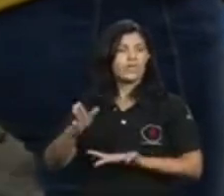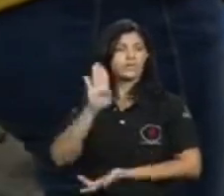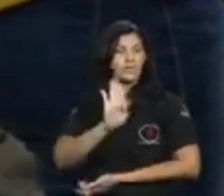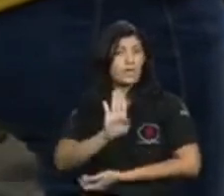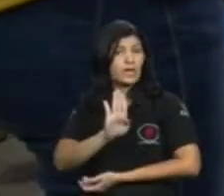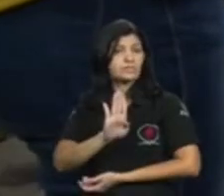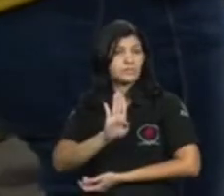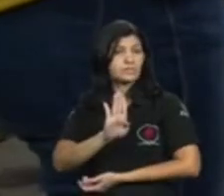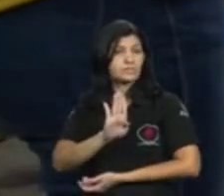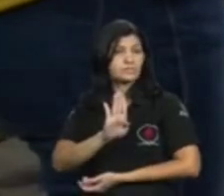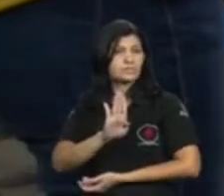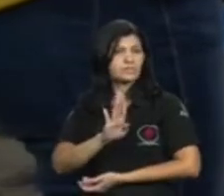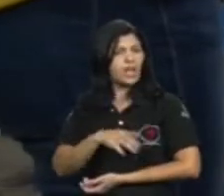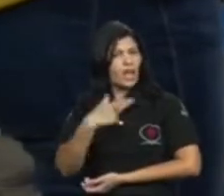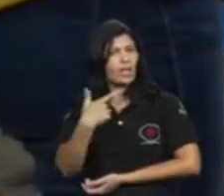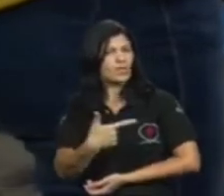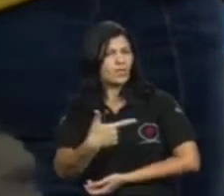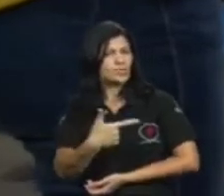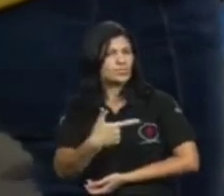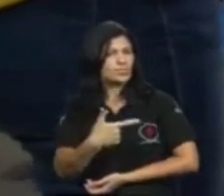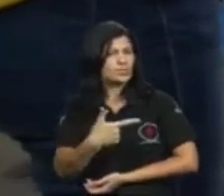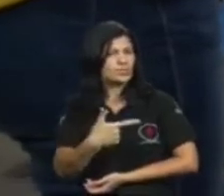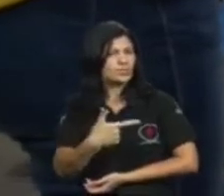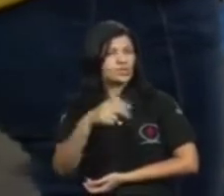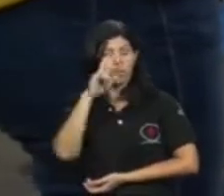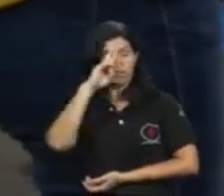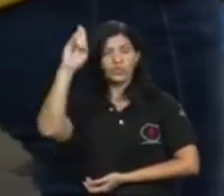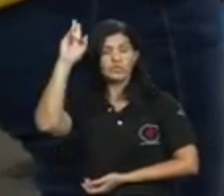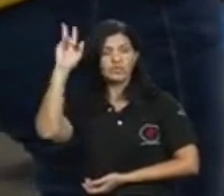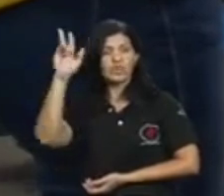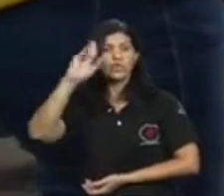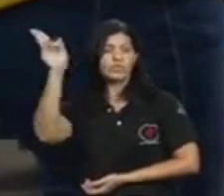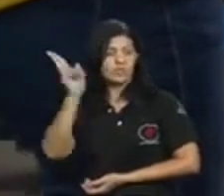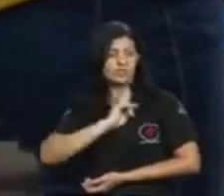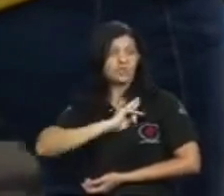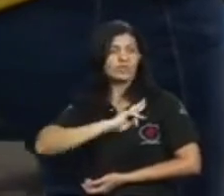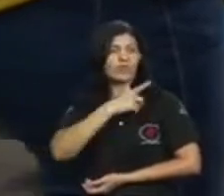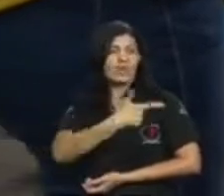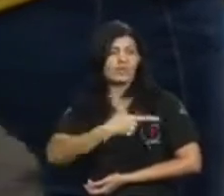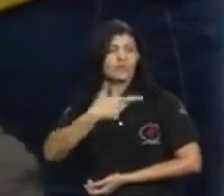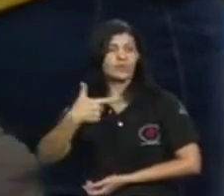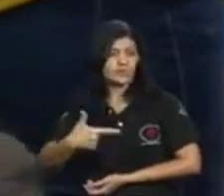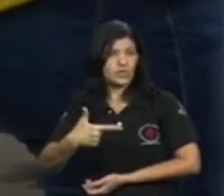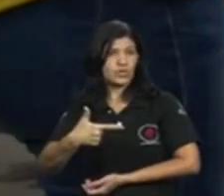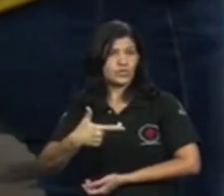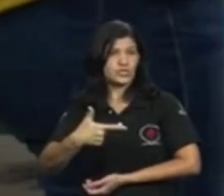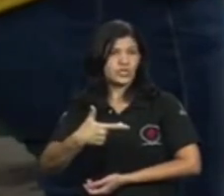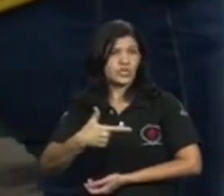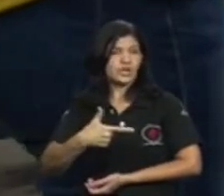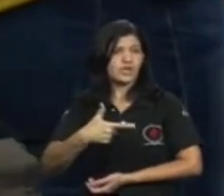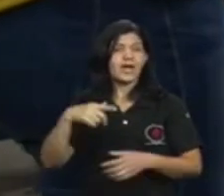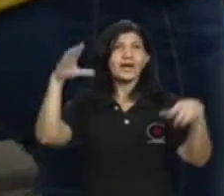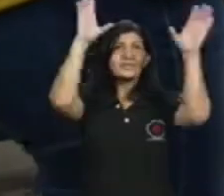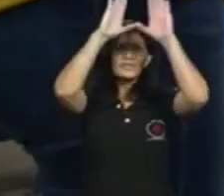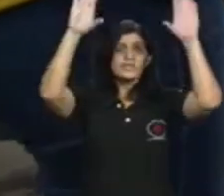2. O Senhor, 22. Assim na terra como no céu.